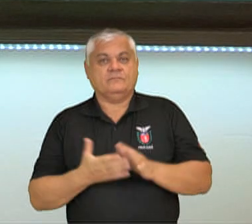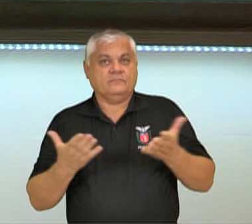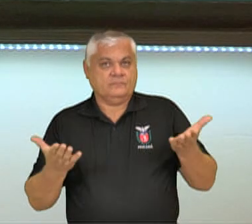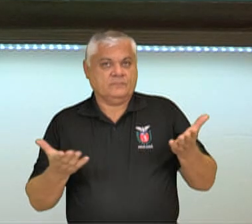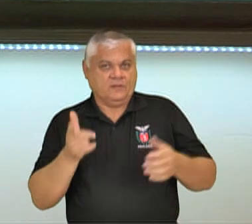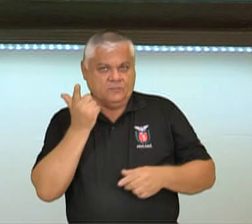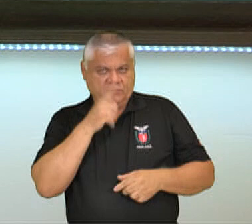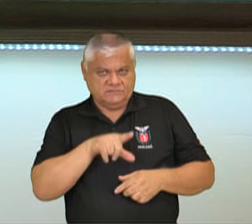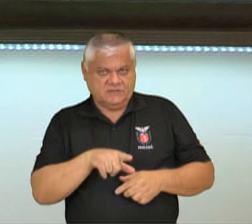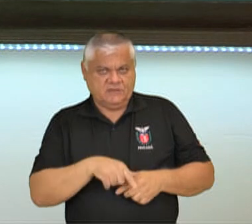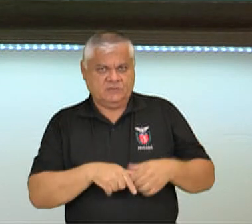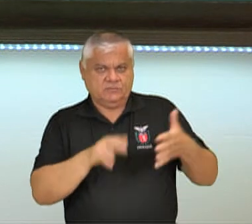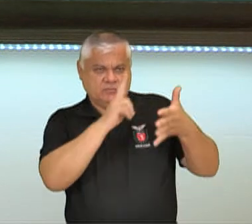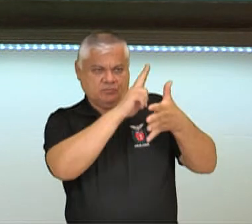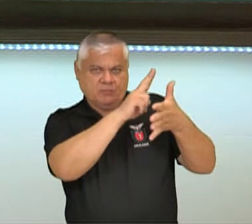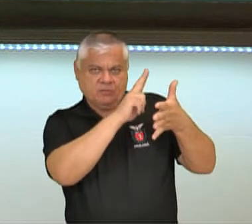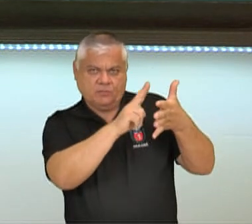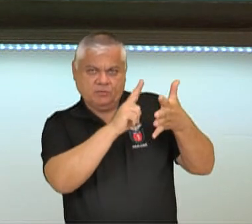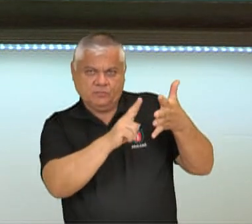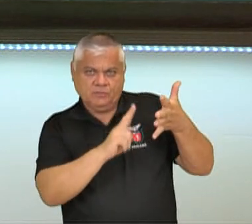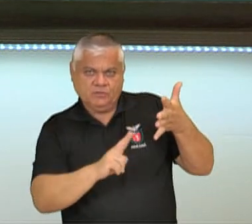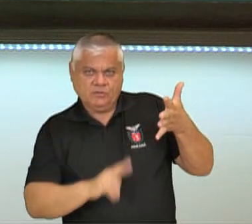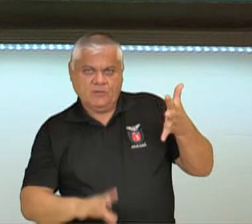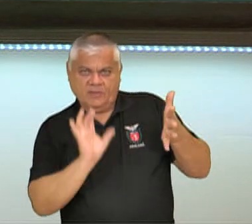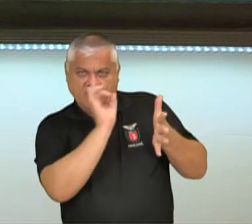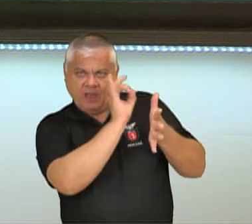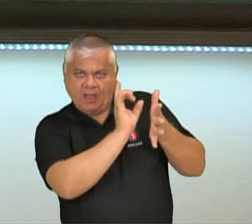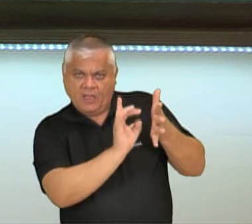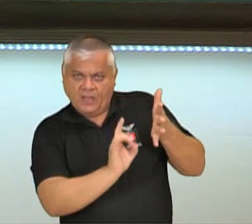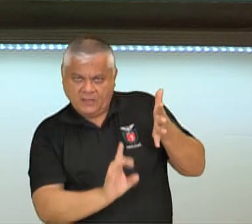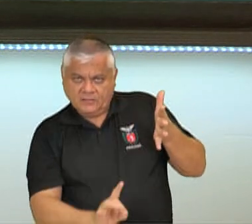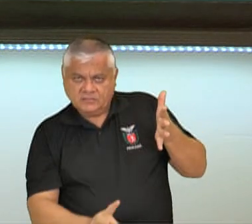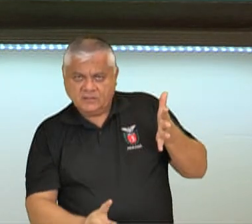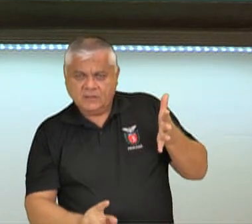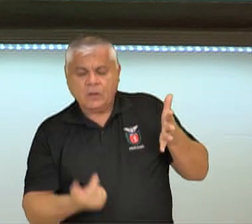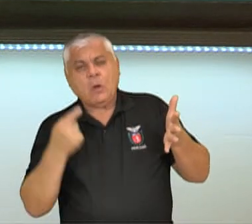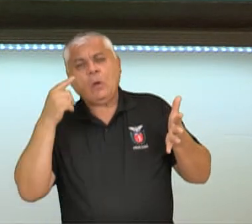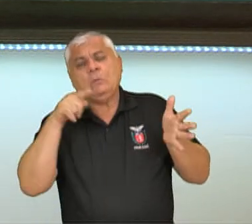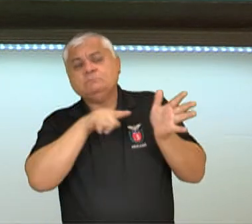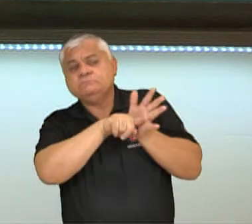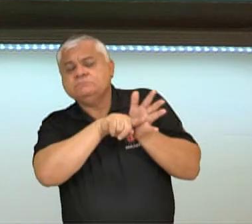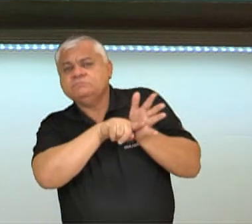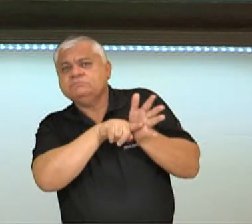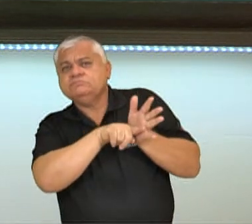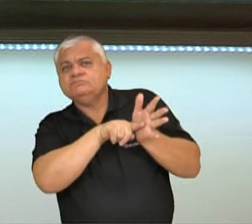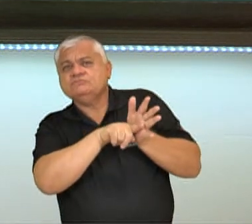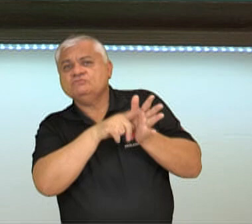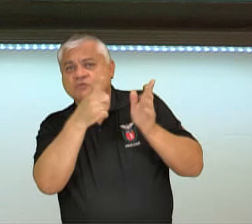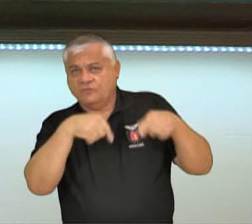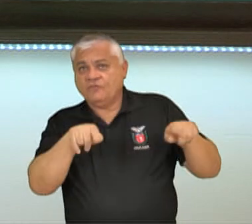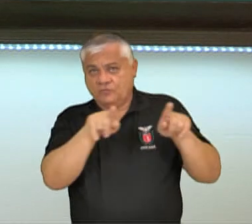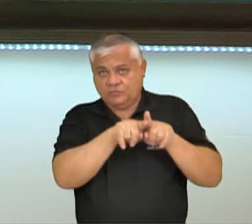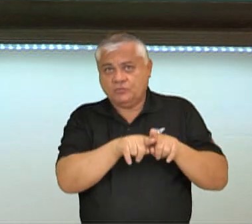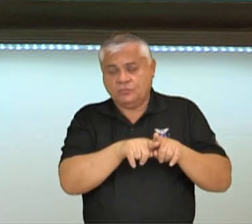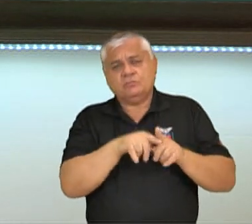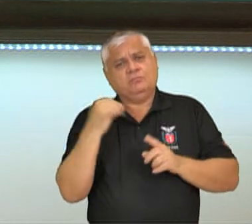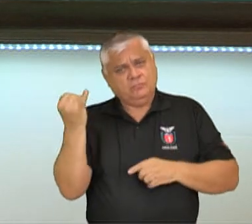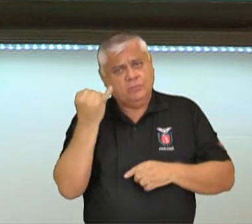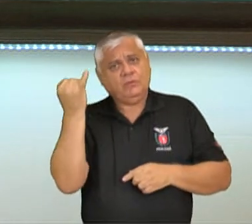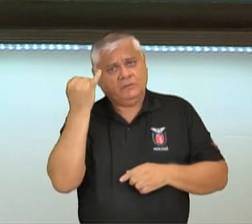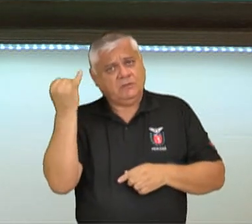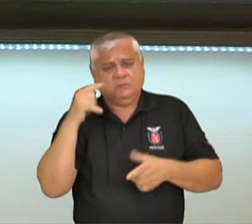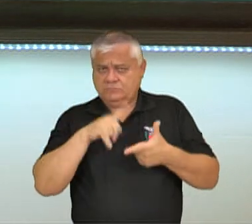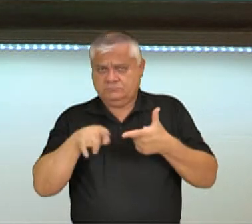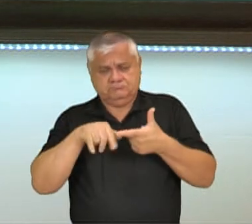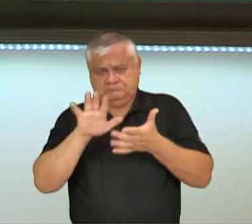E aí, conseguiu fazer a sua lista? Lembrou dos nomes ou precisou pesquisar lá nos slides? Se você pesquisou, não tem